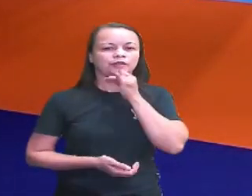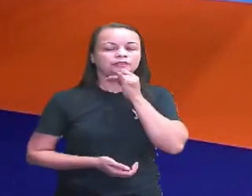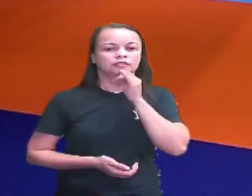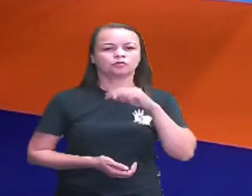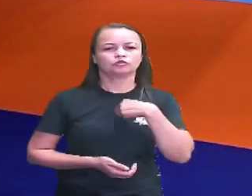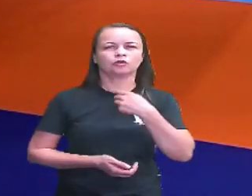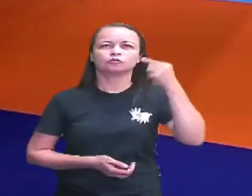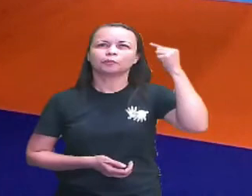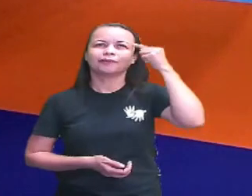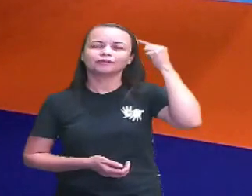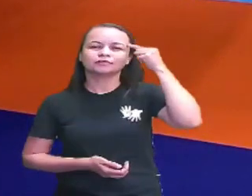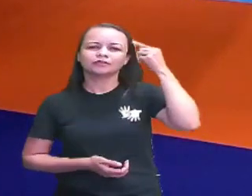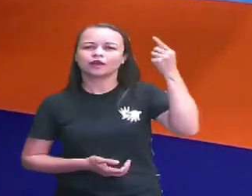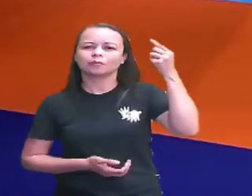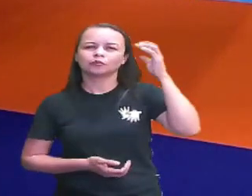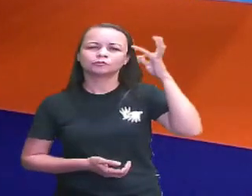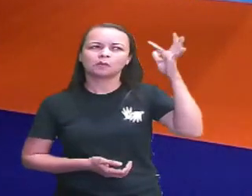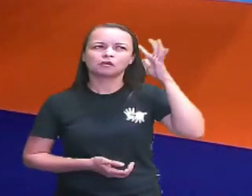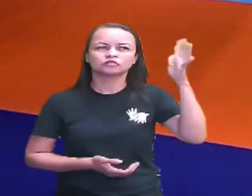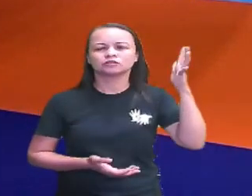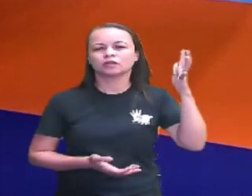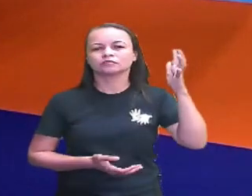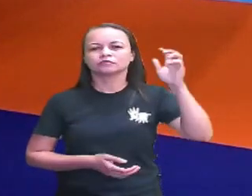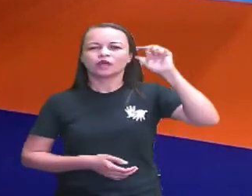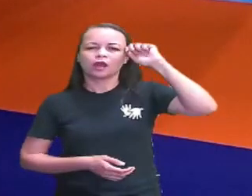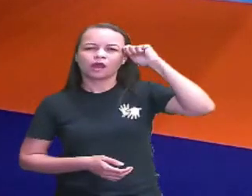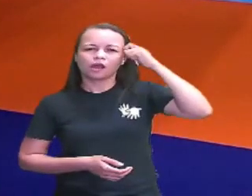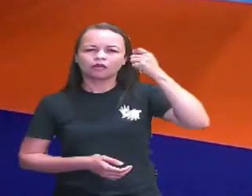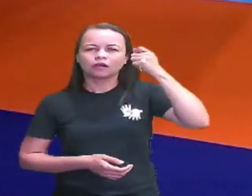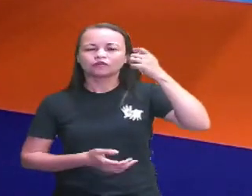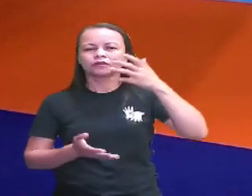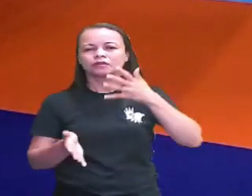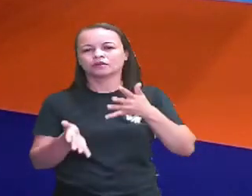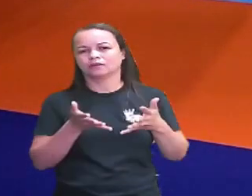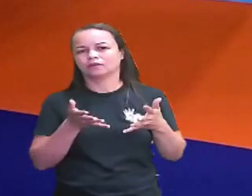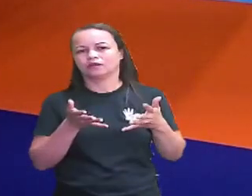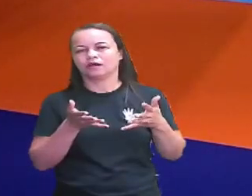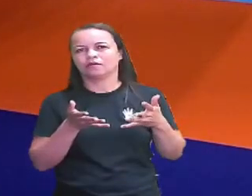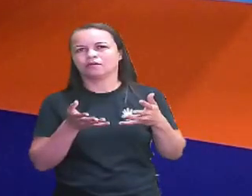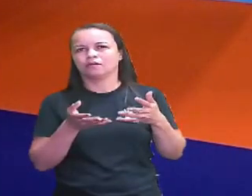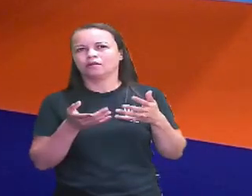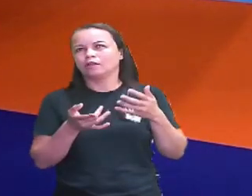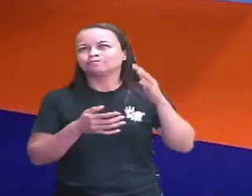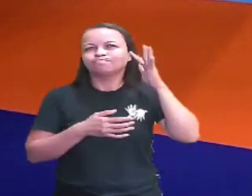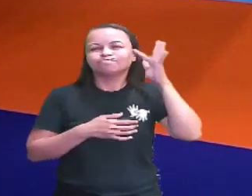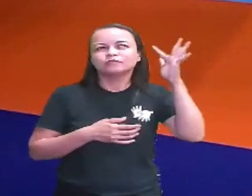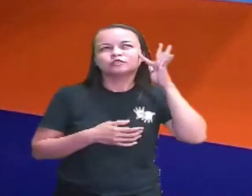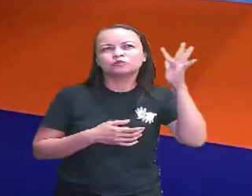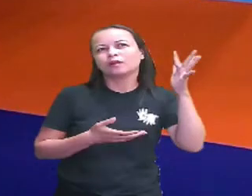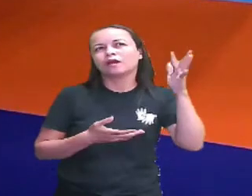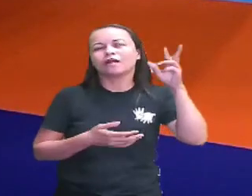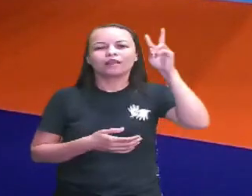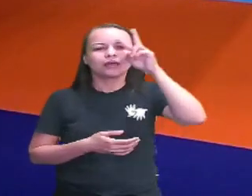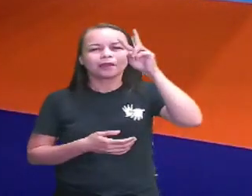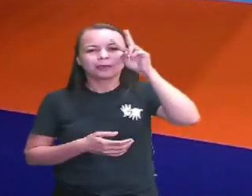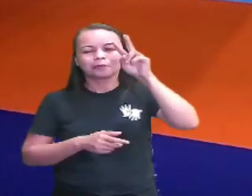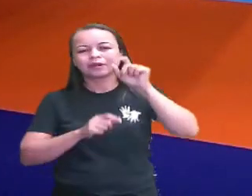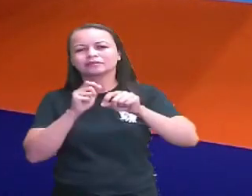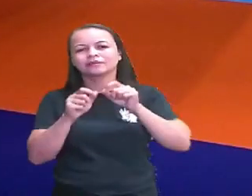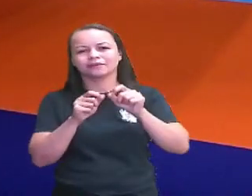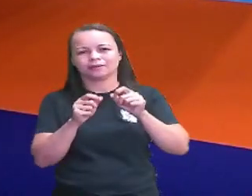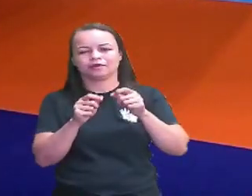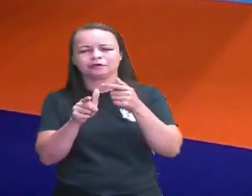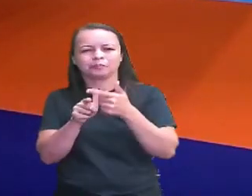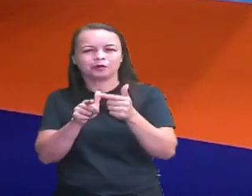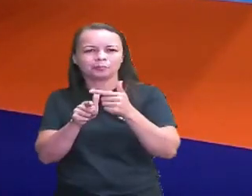quando nós pensamos na África, nós somos levados a lembrar de alguns problemas,